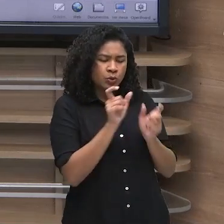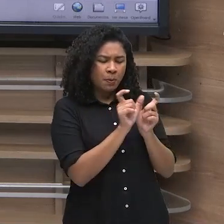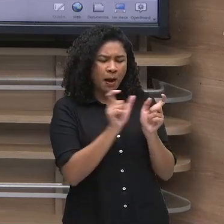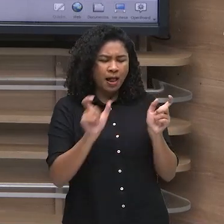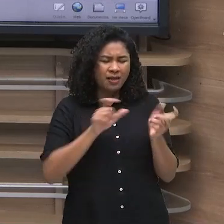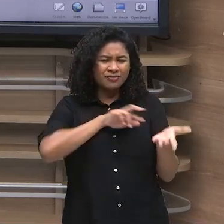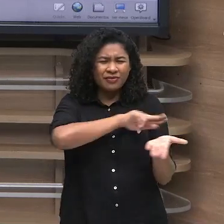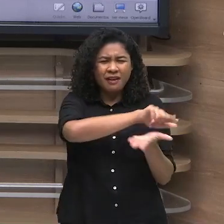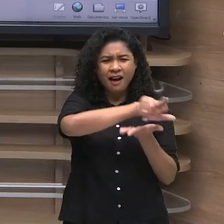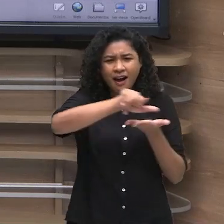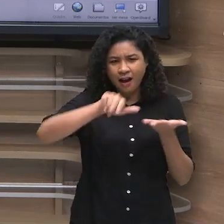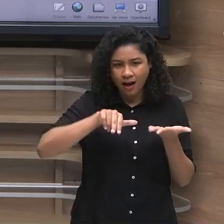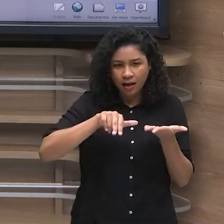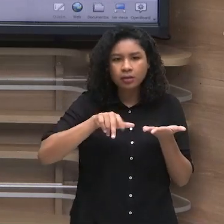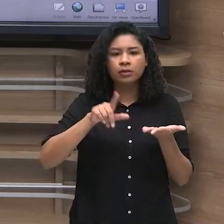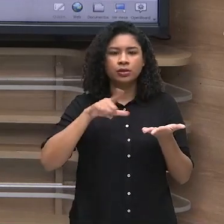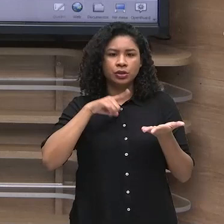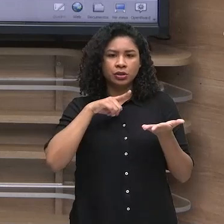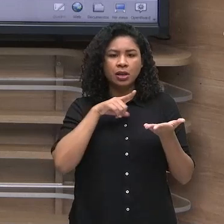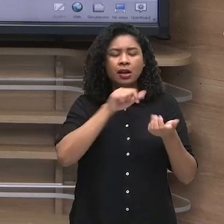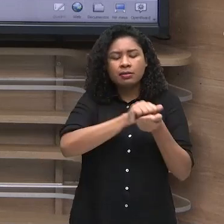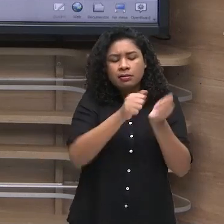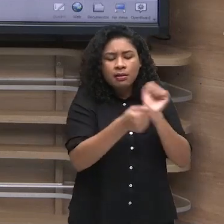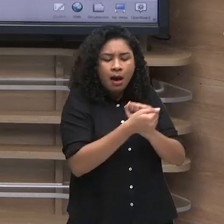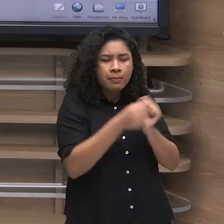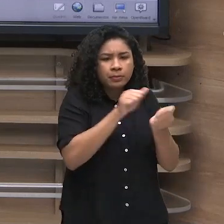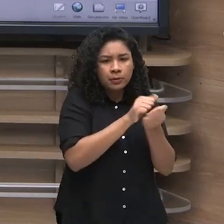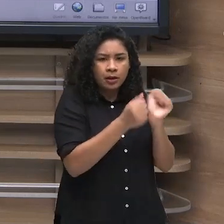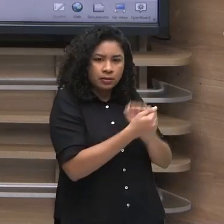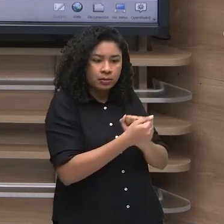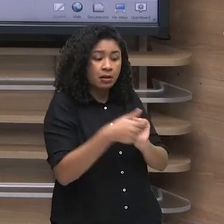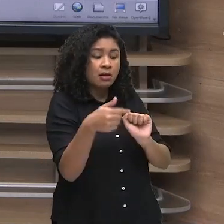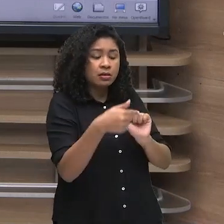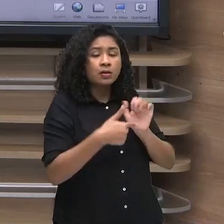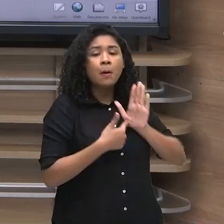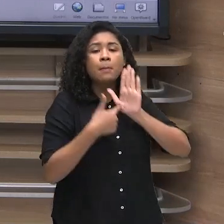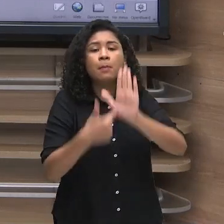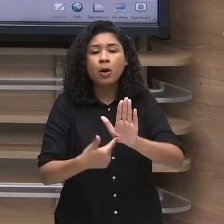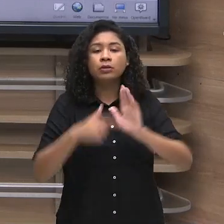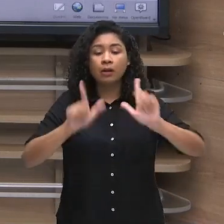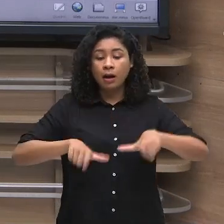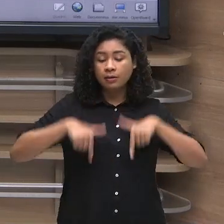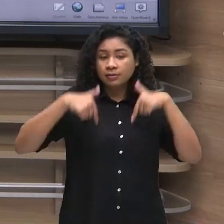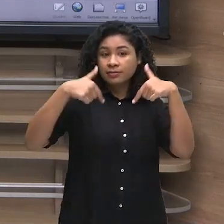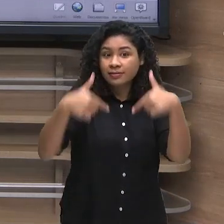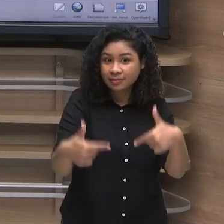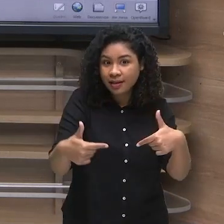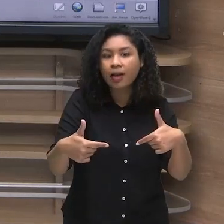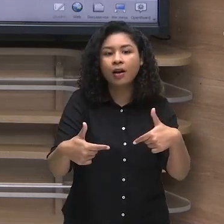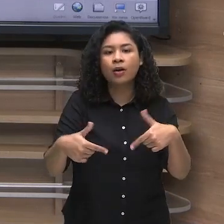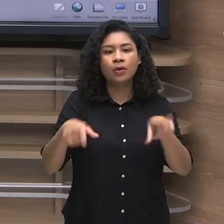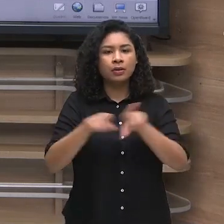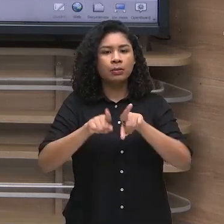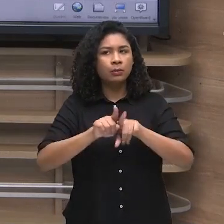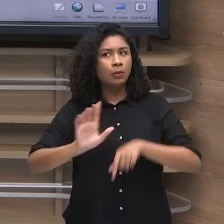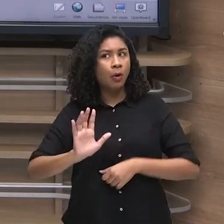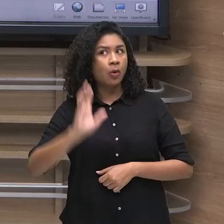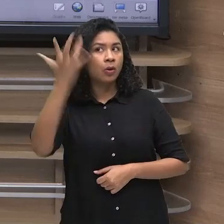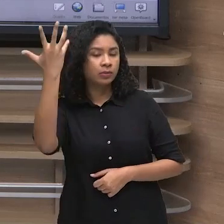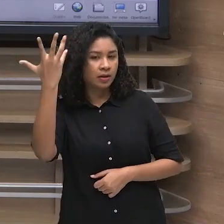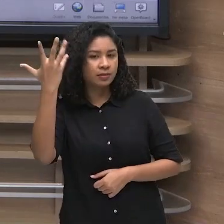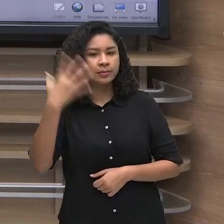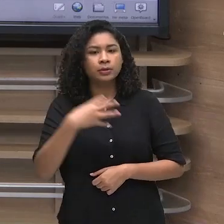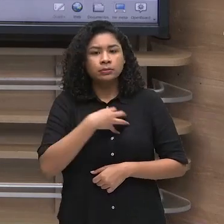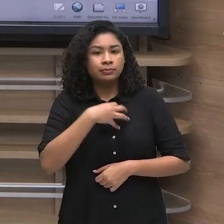flexões. Indica ação, indica estado, mas não é o estado da federação, tá? É uma condição.